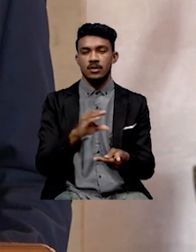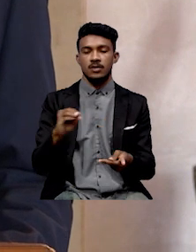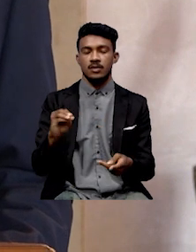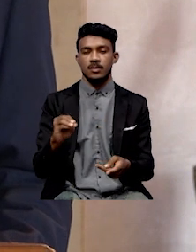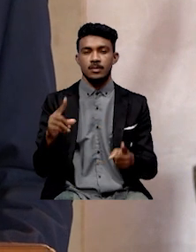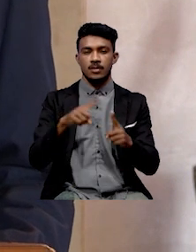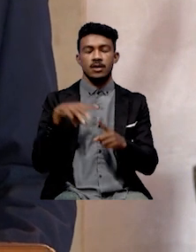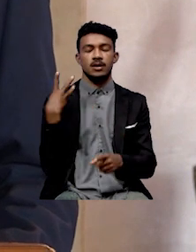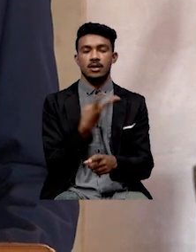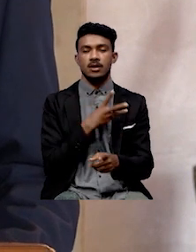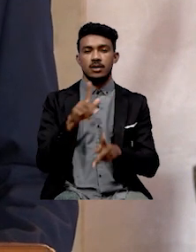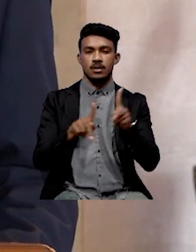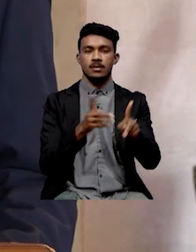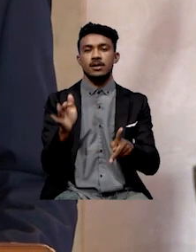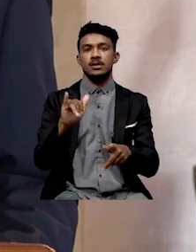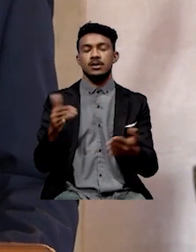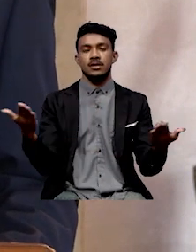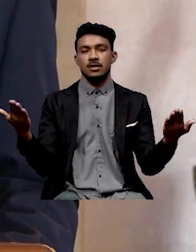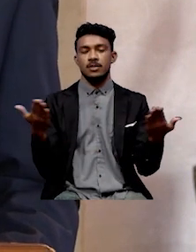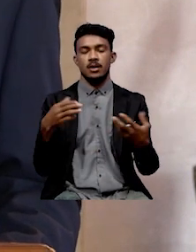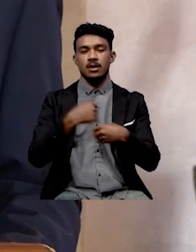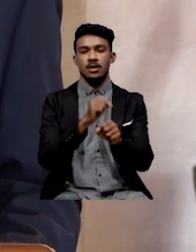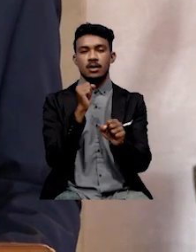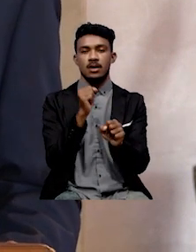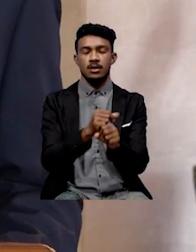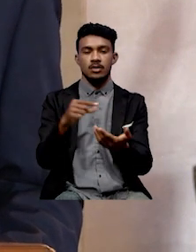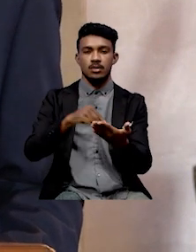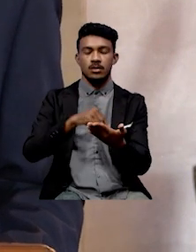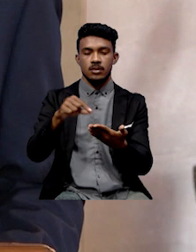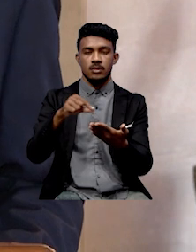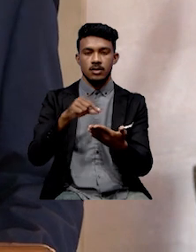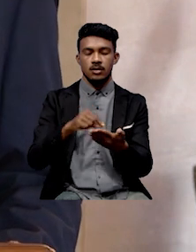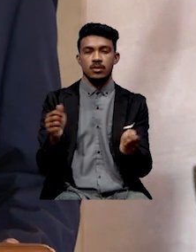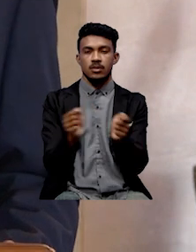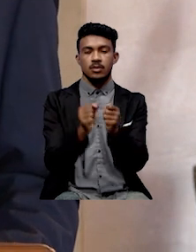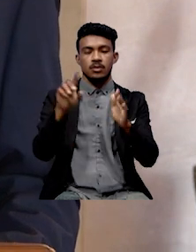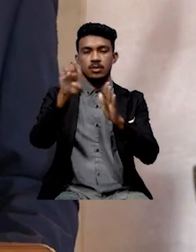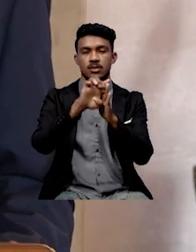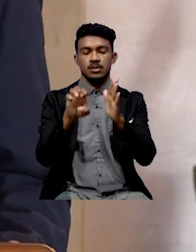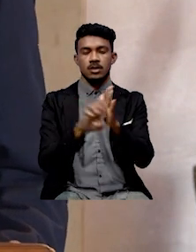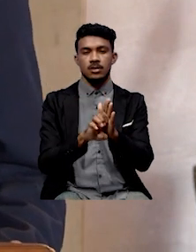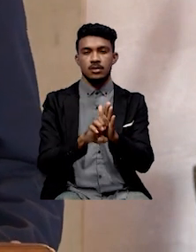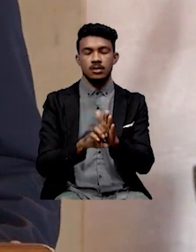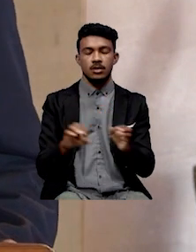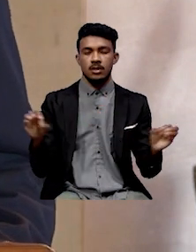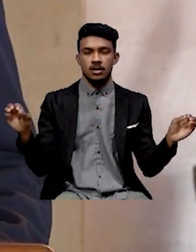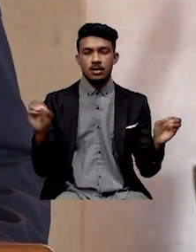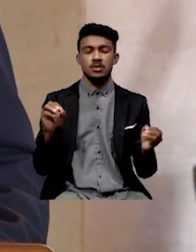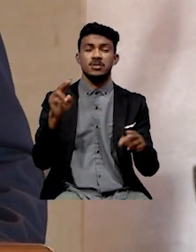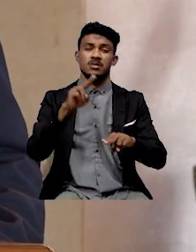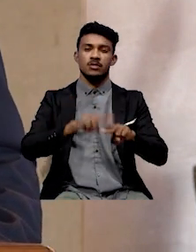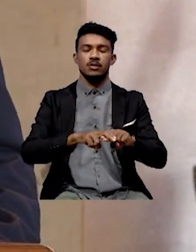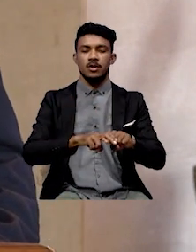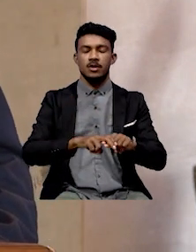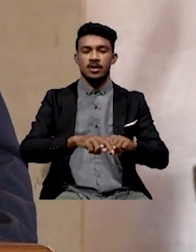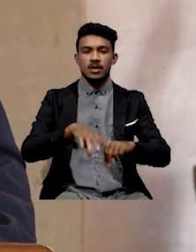itne cidadão sirenebe que o halo contrato de arrendamento ho estado ala o sira ba turu rai estado